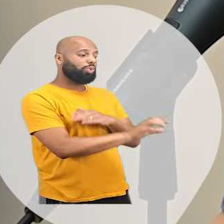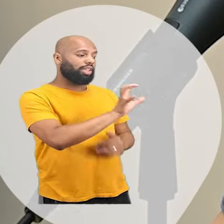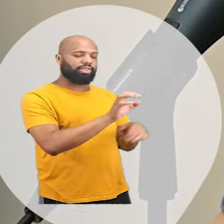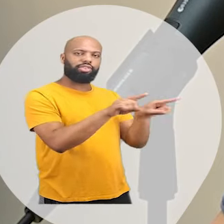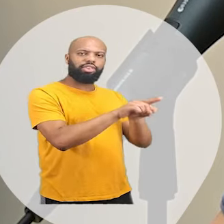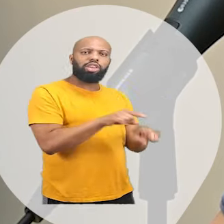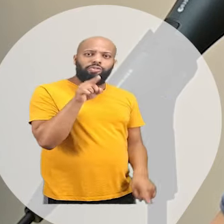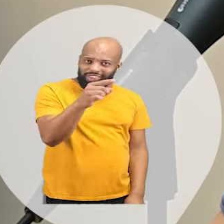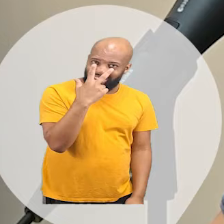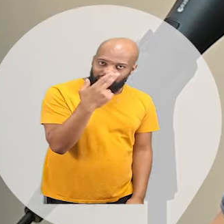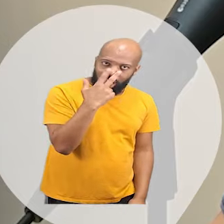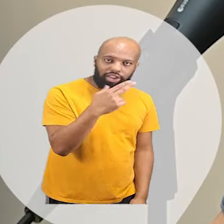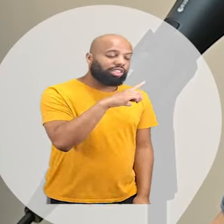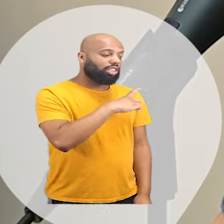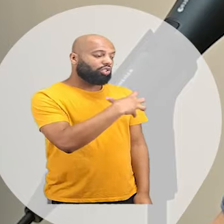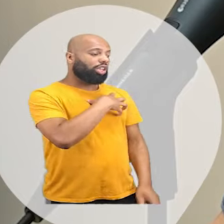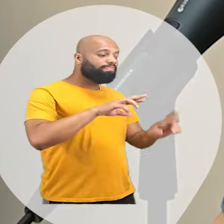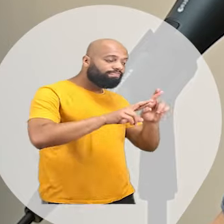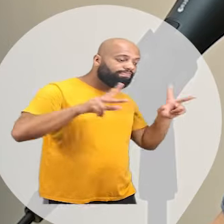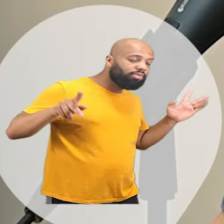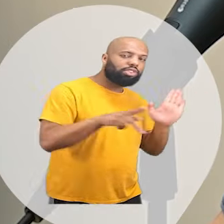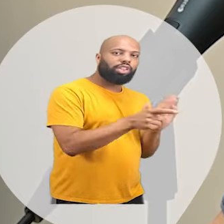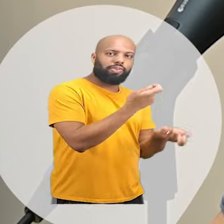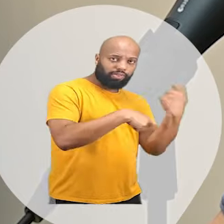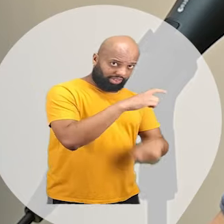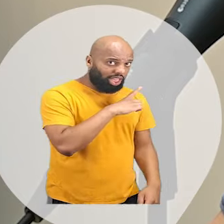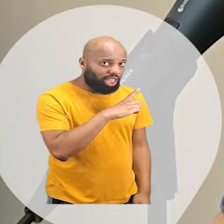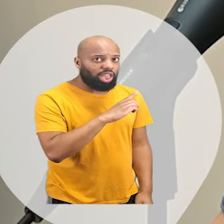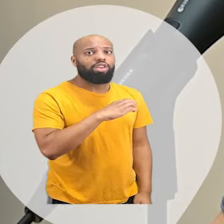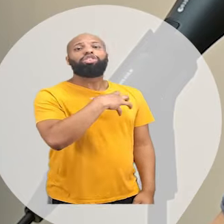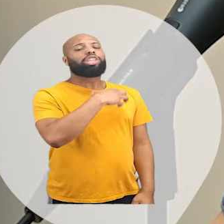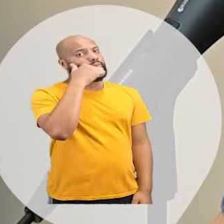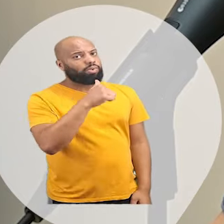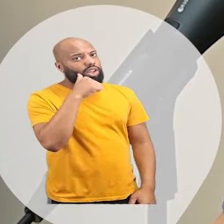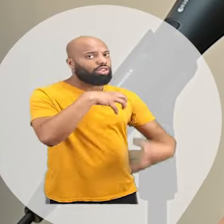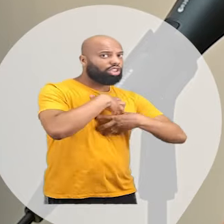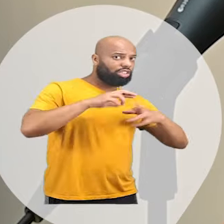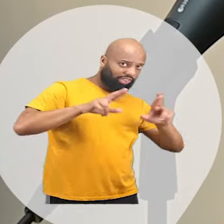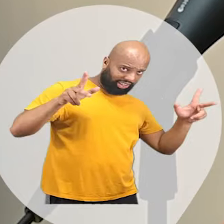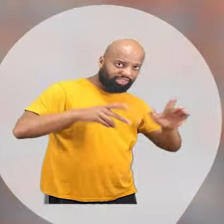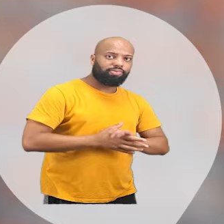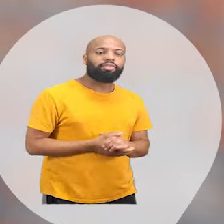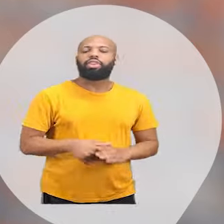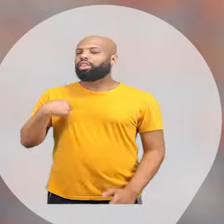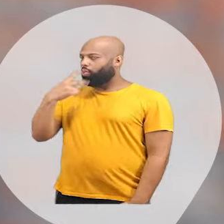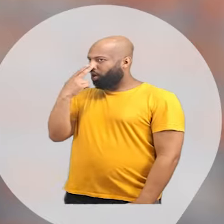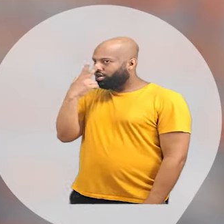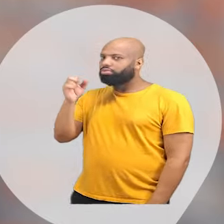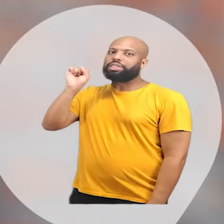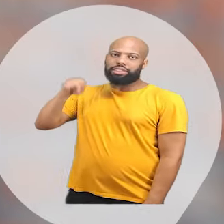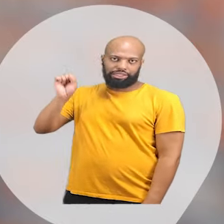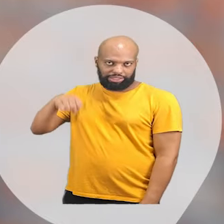assim você acha que há um jeito diferente de fazer negócio o jeito feminino não é um jeito diferente eu